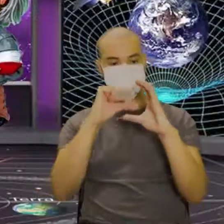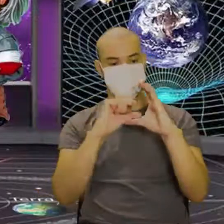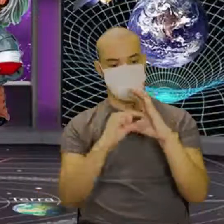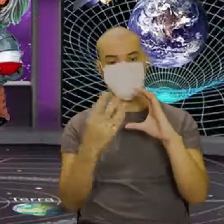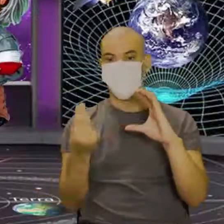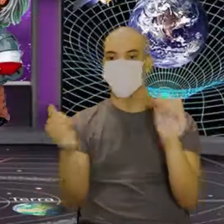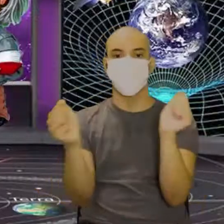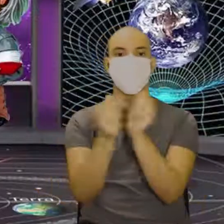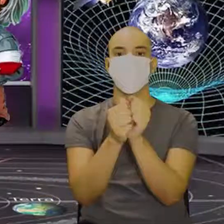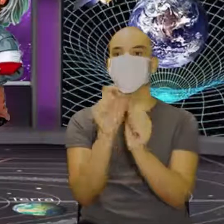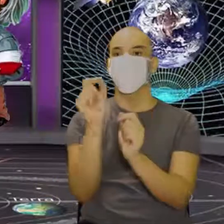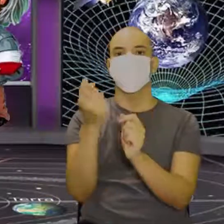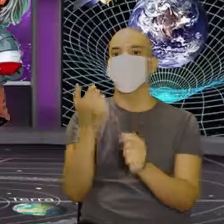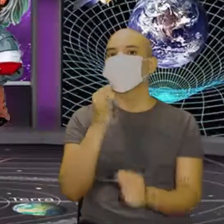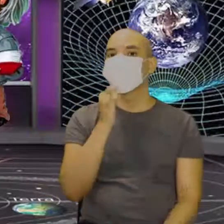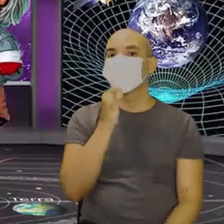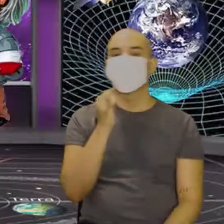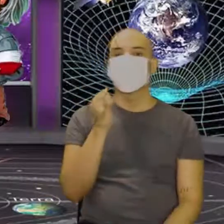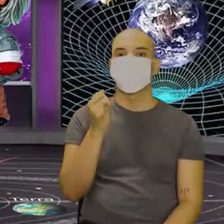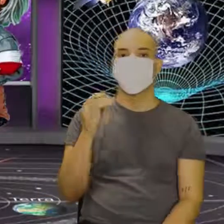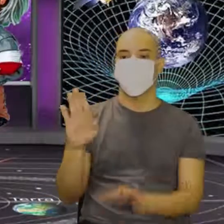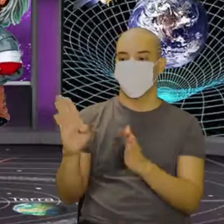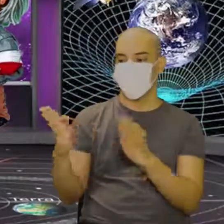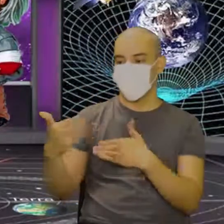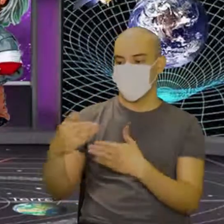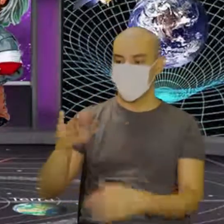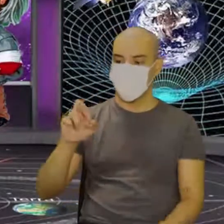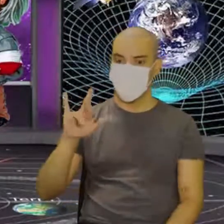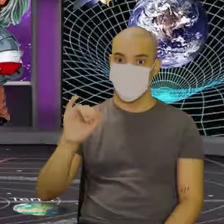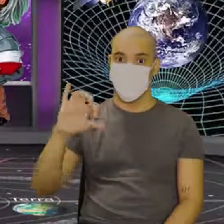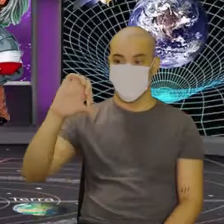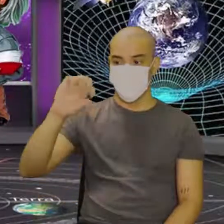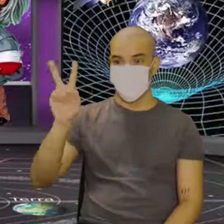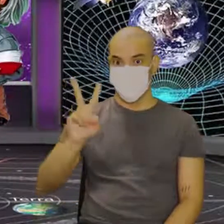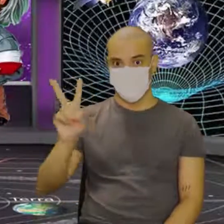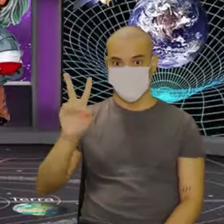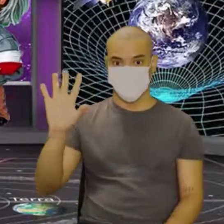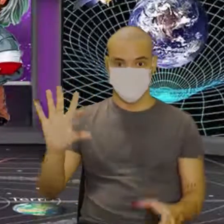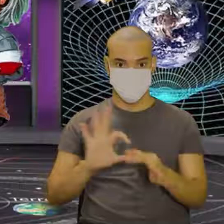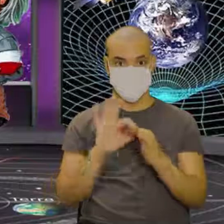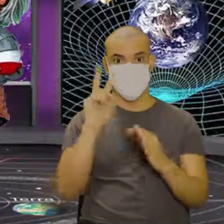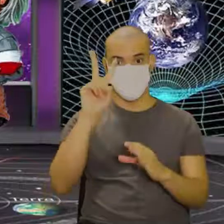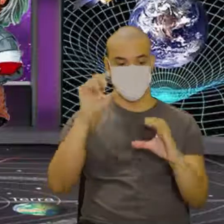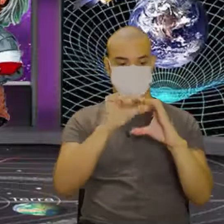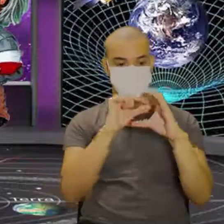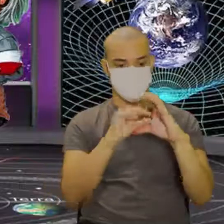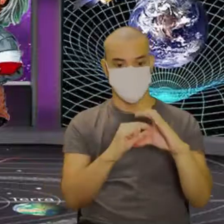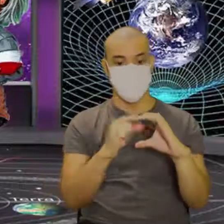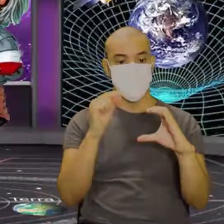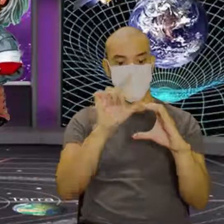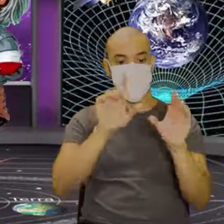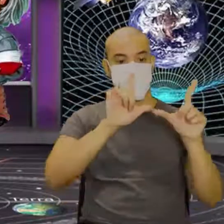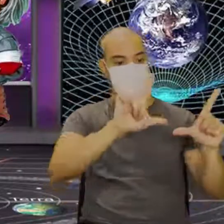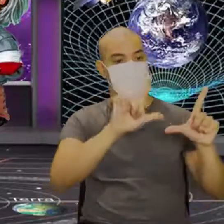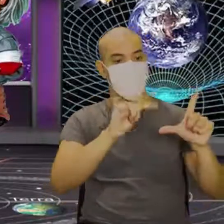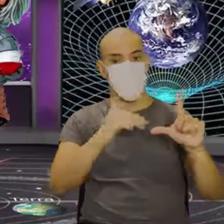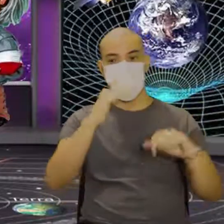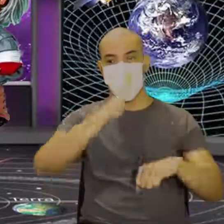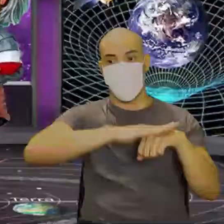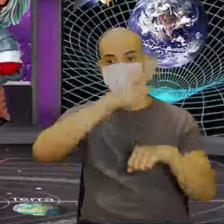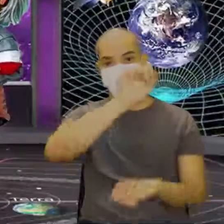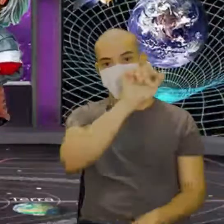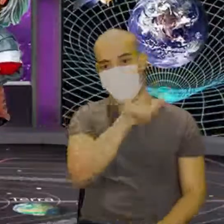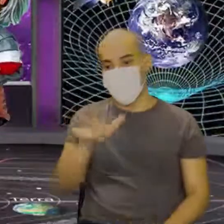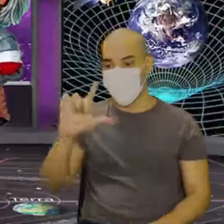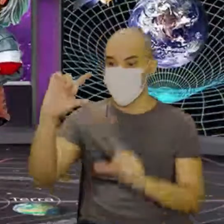exemplo, vou pegar uma bateriazinha de 9 volts e vou ligar dois capacitores. Um deles tem as placas de área maior e o